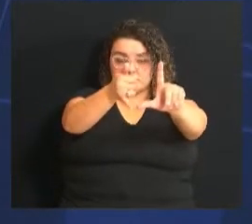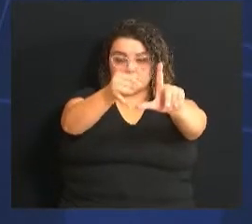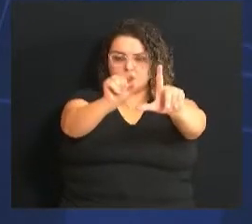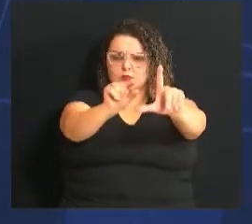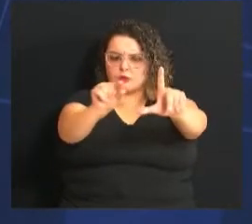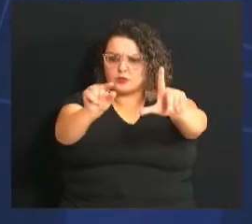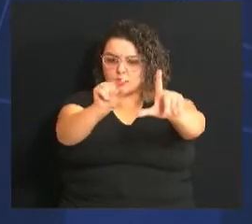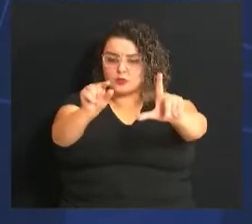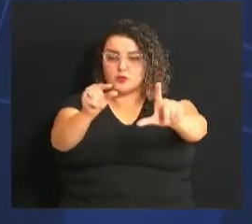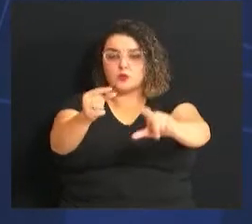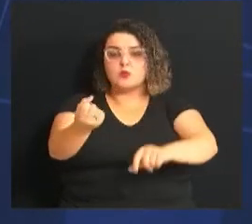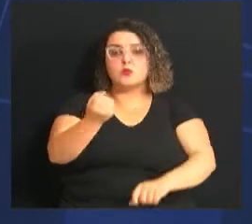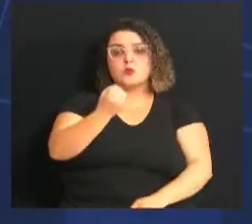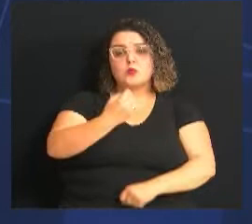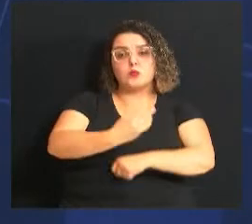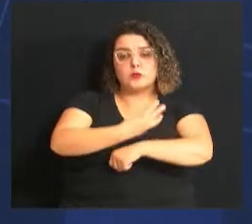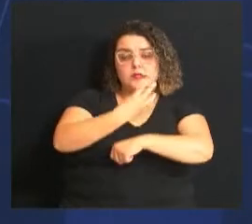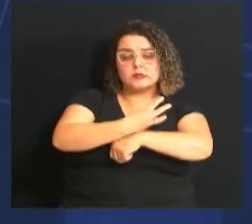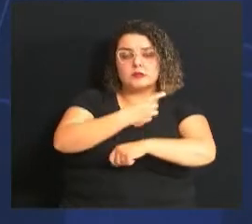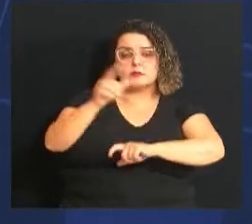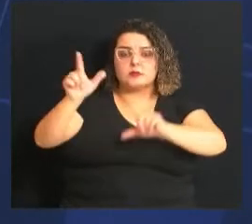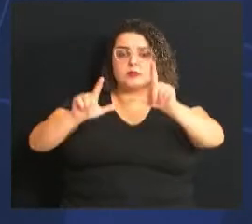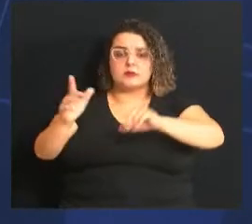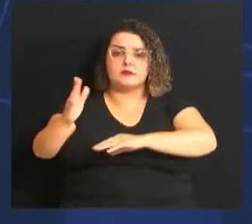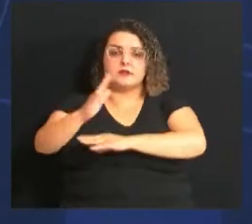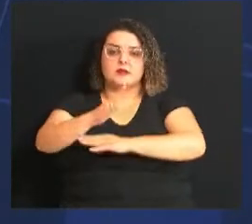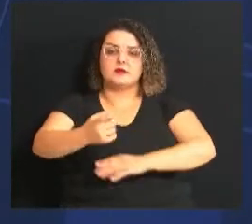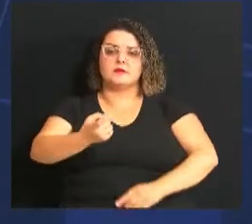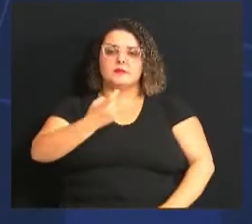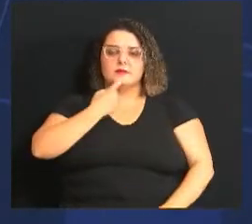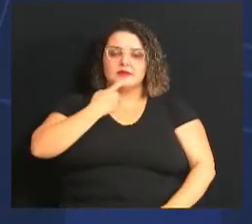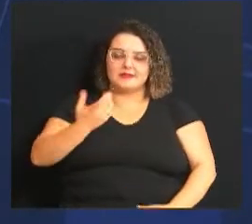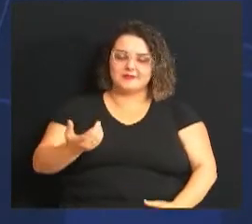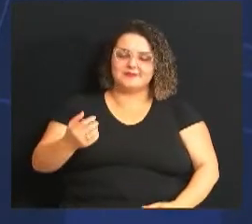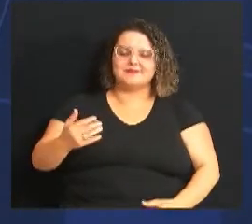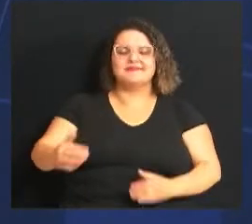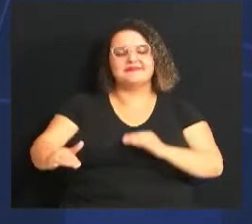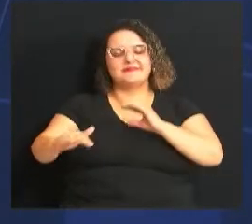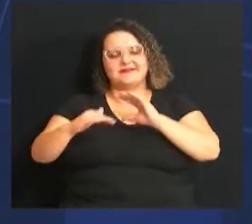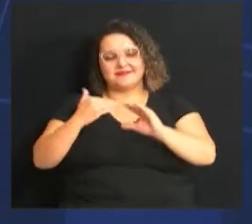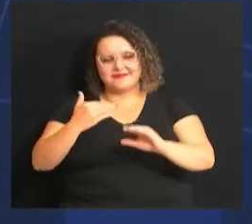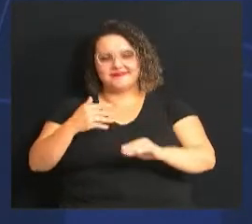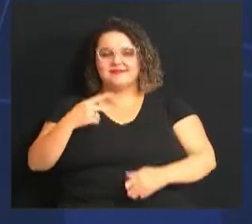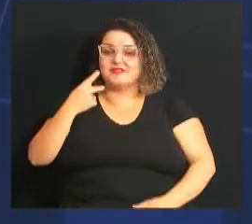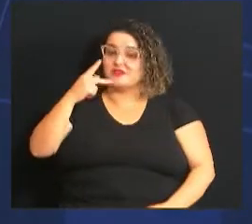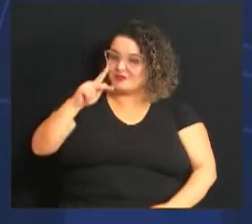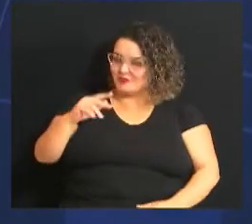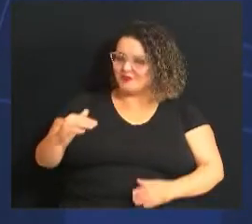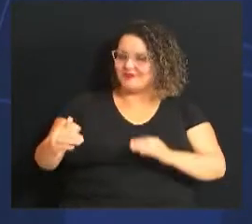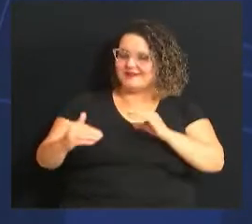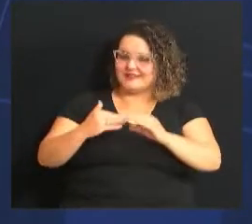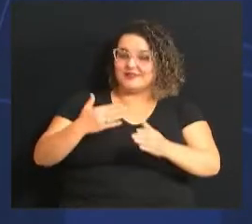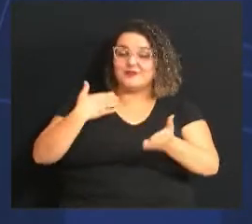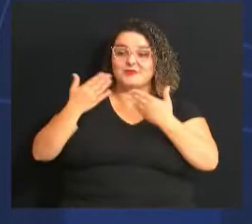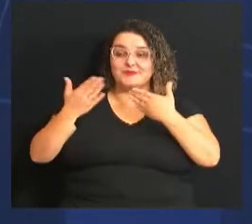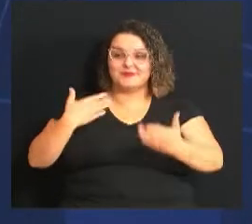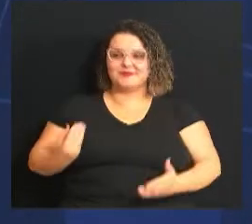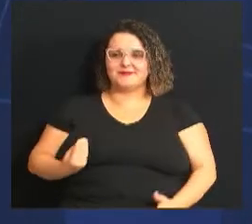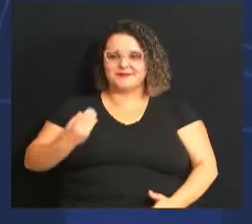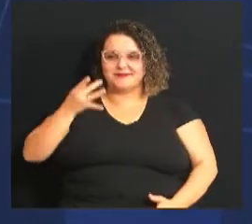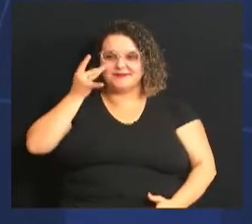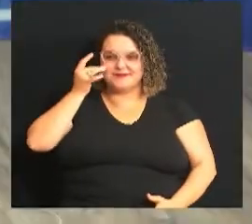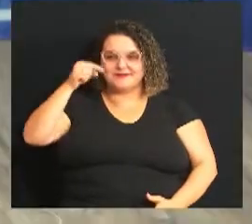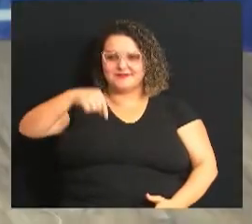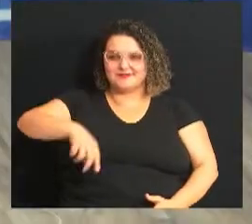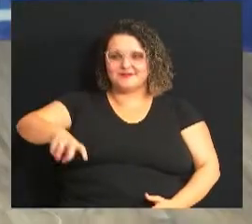a mensagem, o WhatsApp da TV Câmara Campinas. Você aperta e pode enviar a sua participação que a gente conversa ao vivo